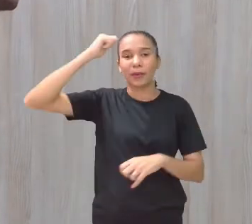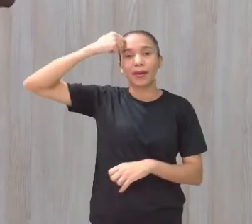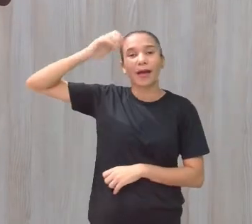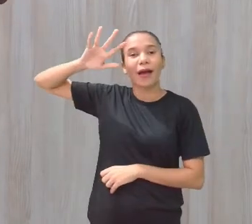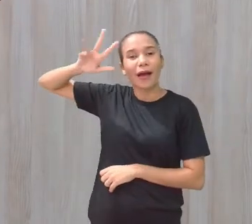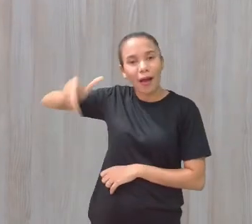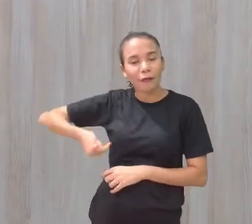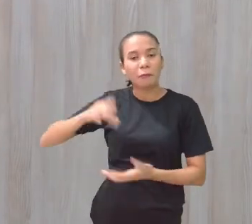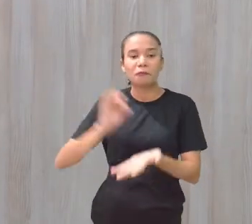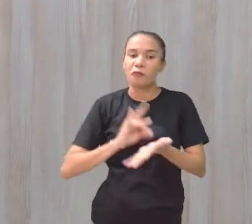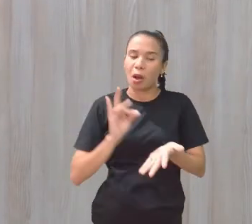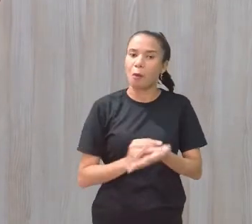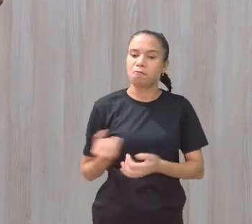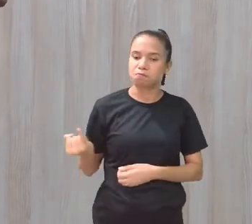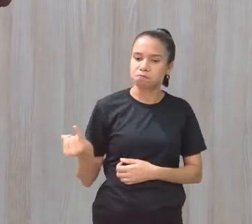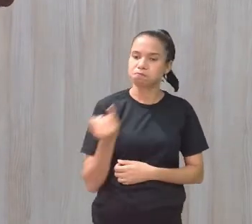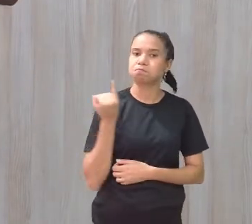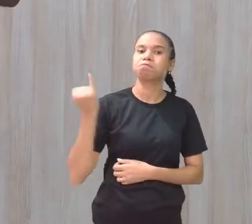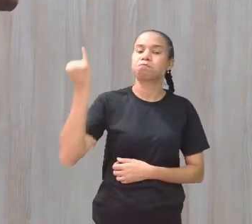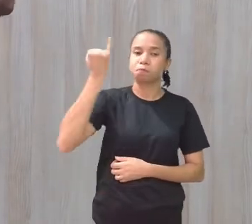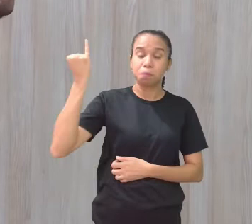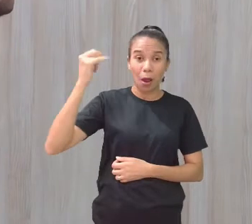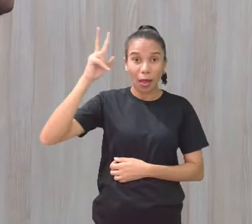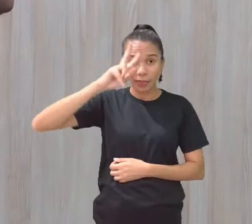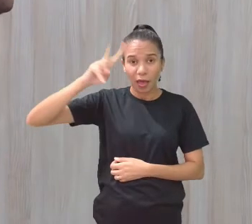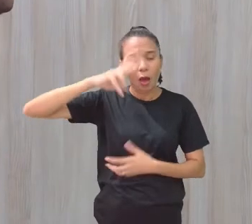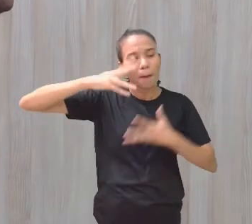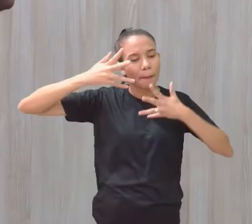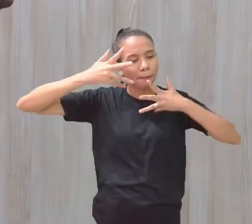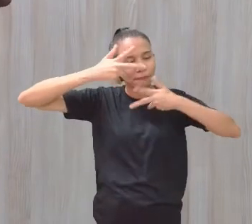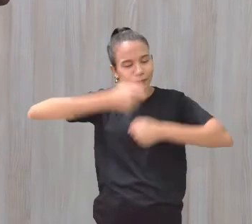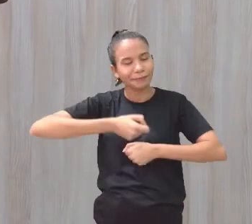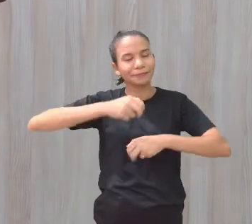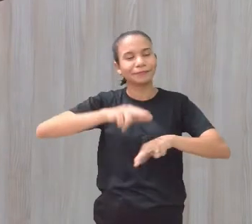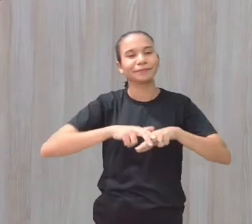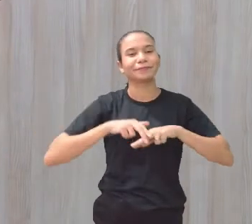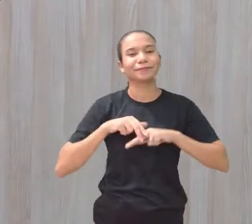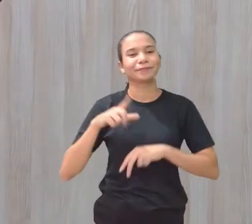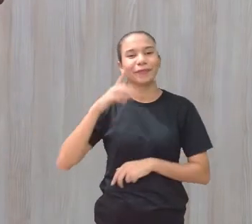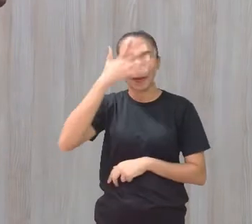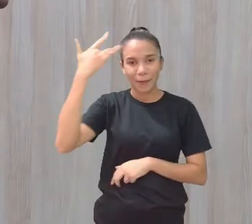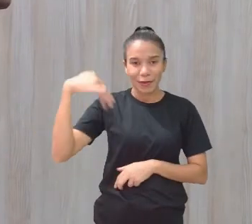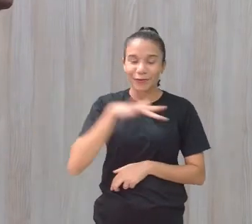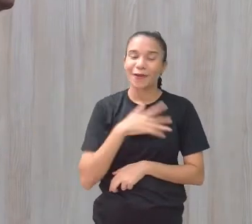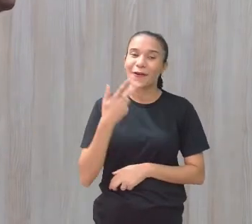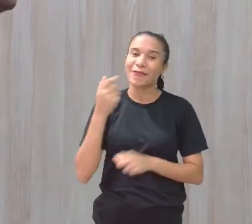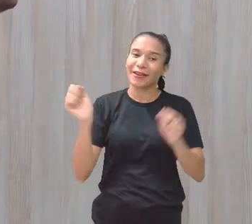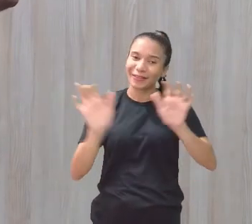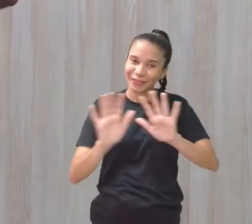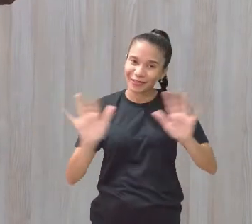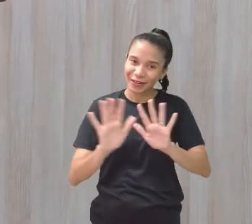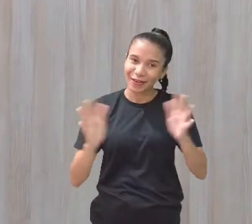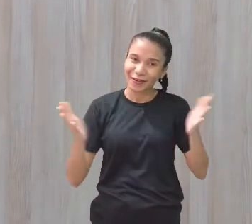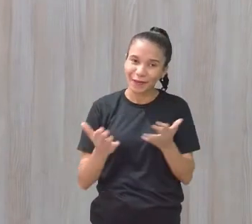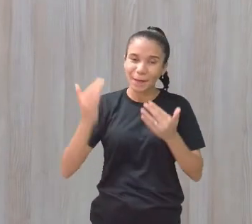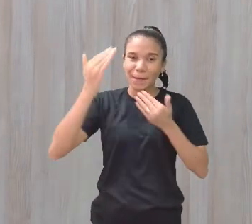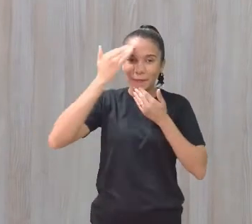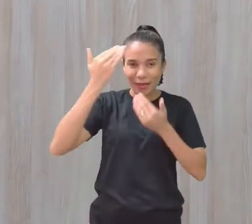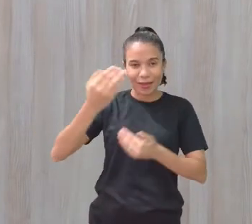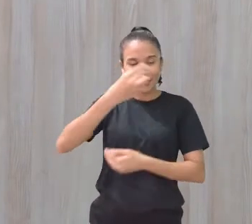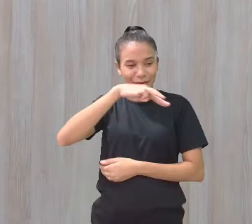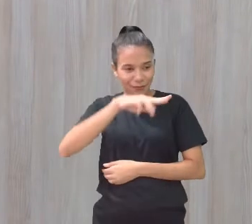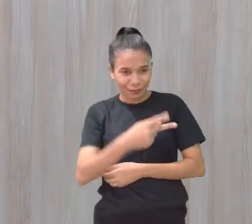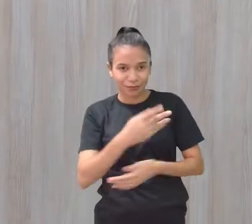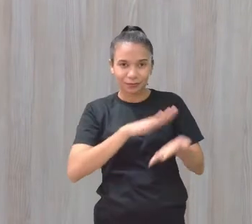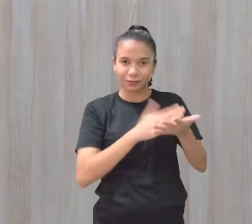africano. É um continente muito rico, né, com uma história muito bonita. Então, a gente se despede por aqui, agradecendo a